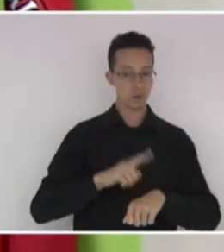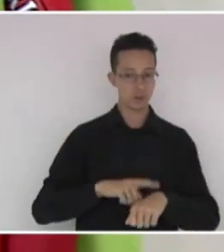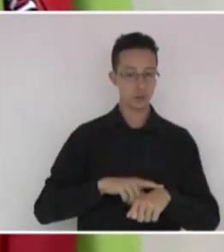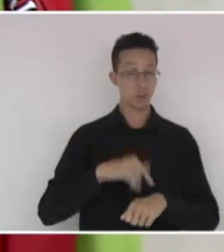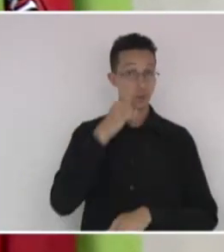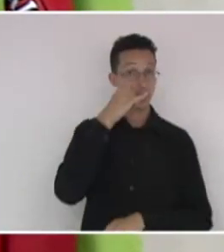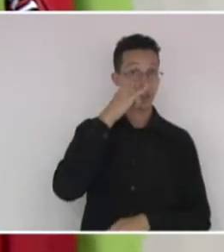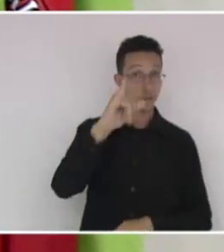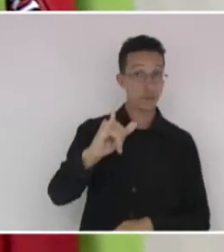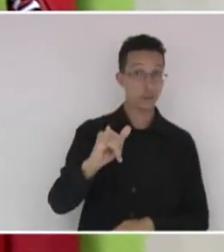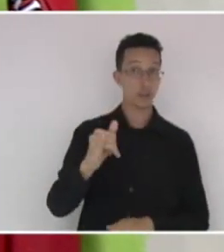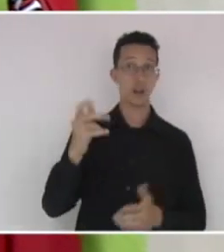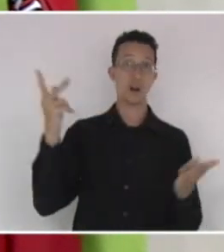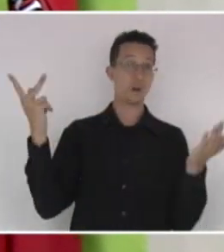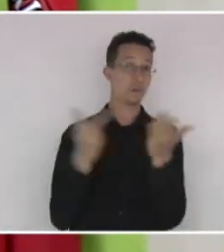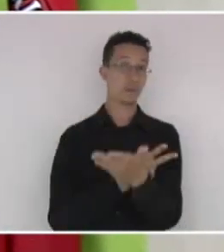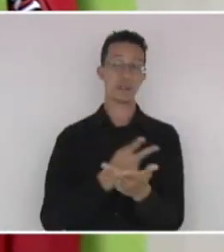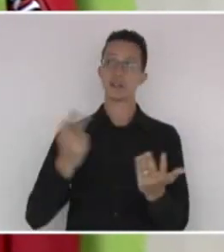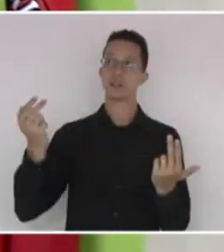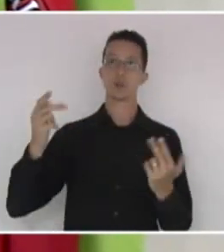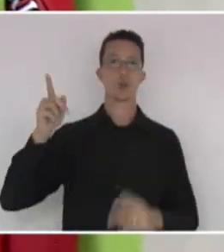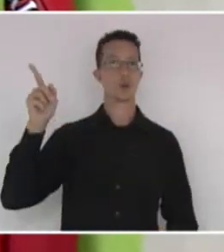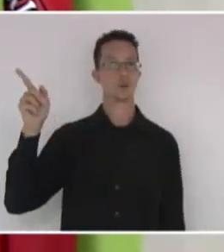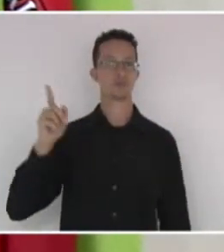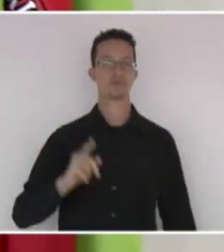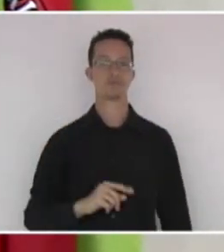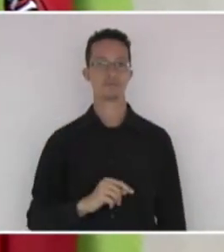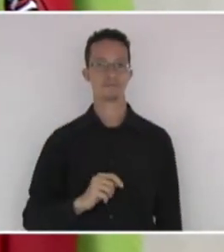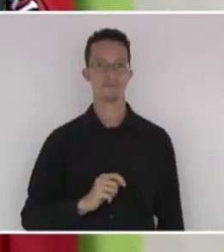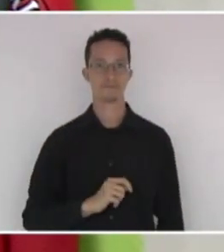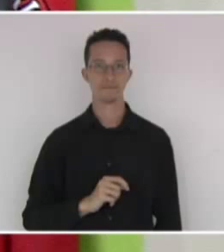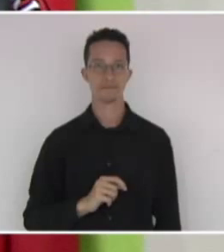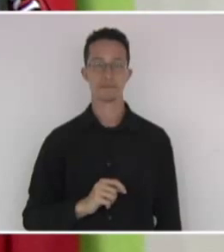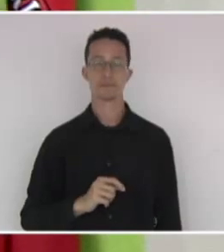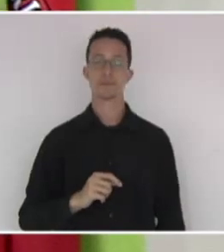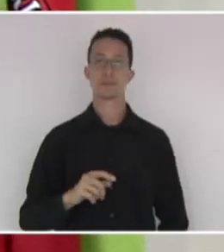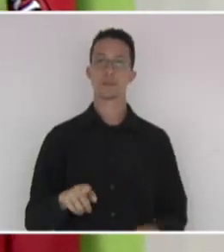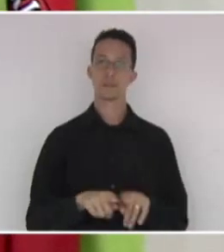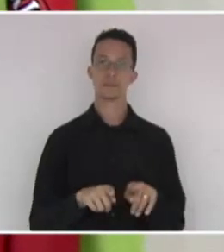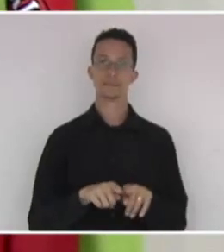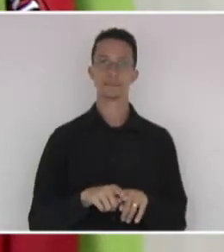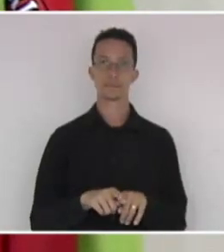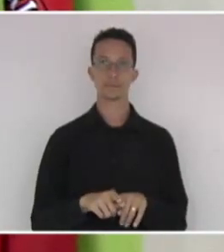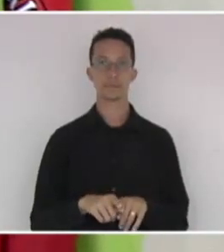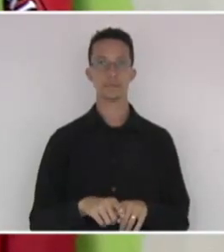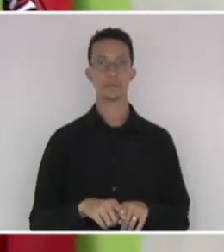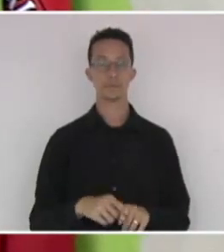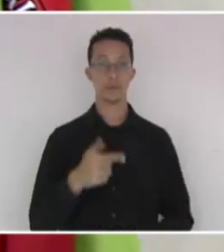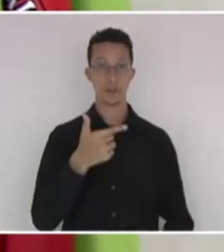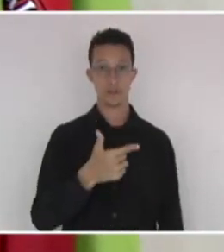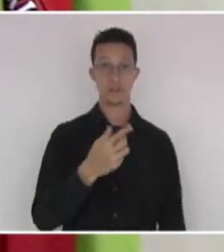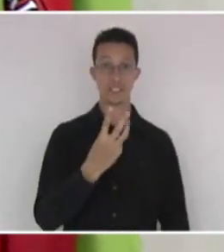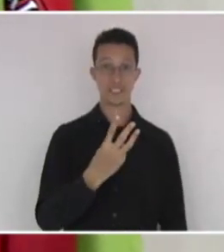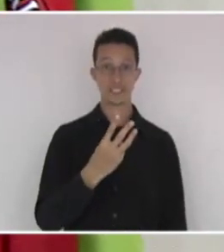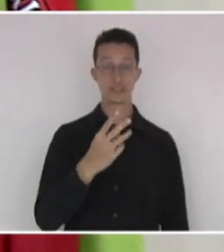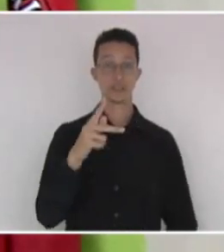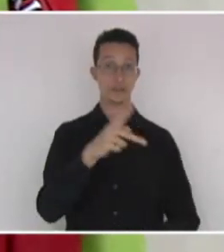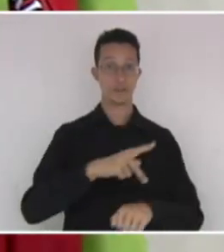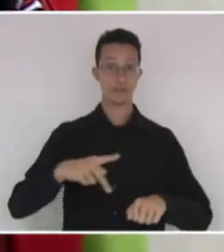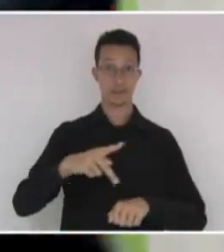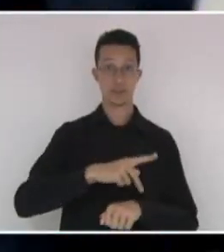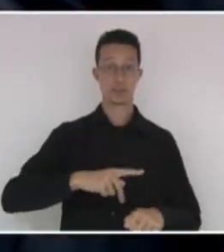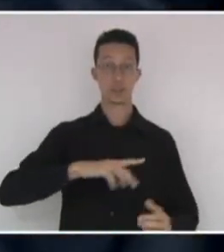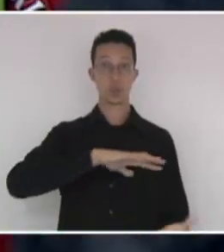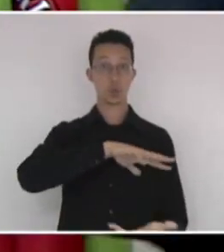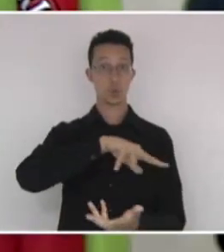esse mesmo erro aqui no país. Isso sem falar de que, dos 23 países do mundo que